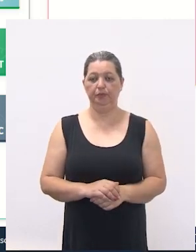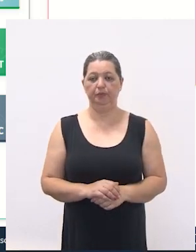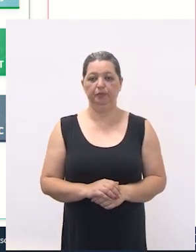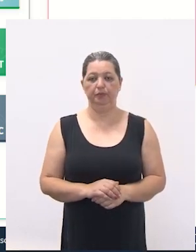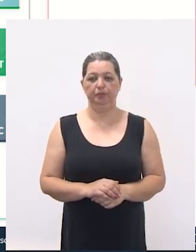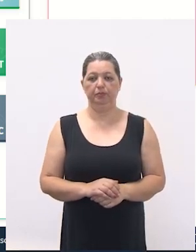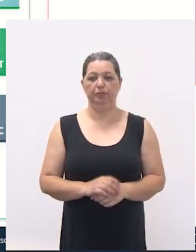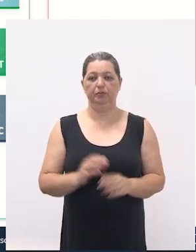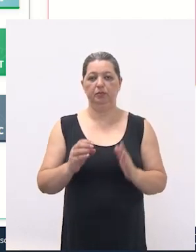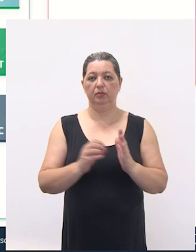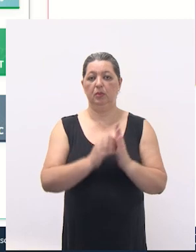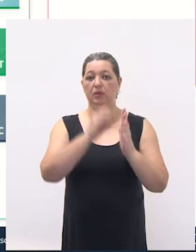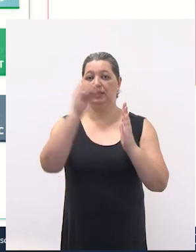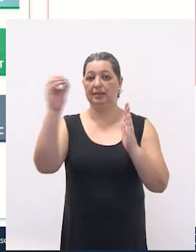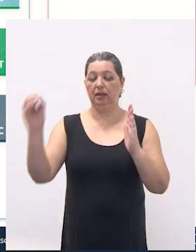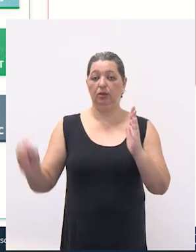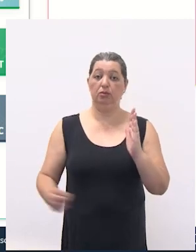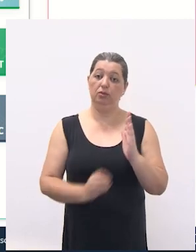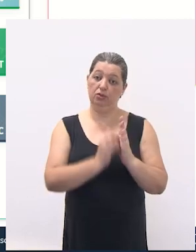Centro de Mídias,